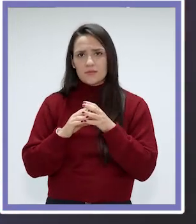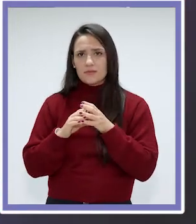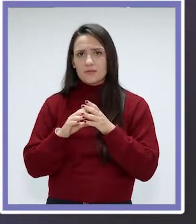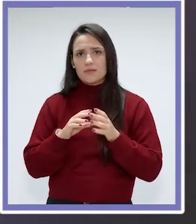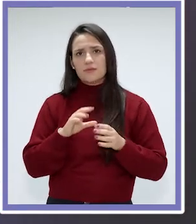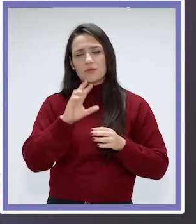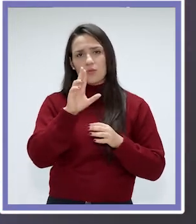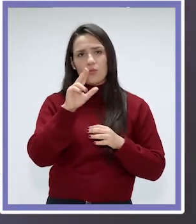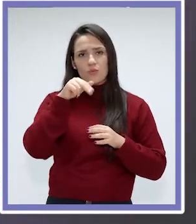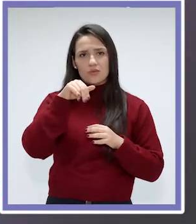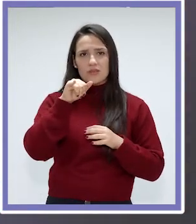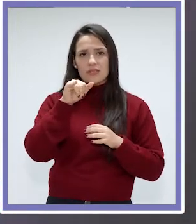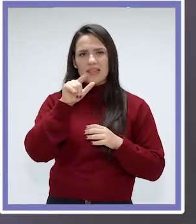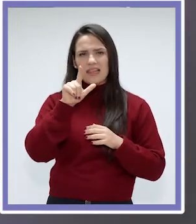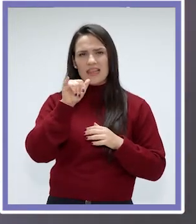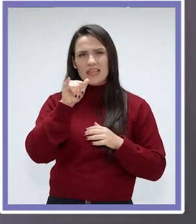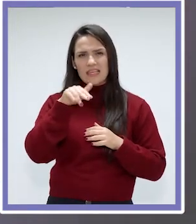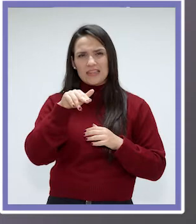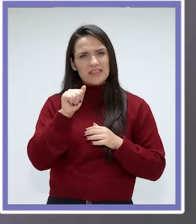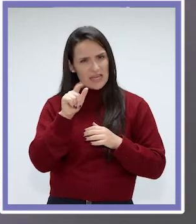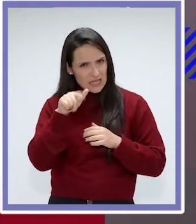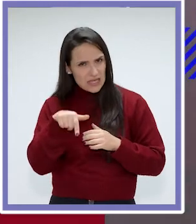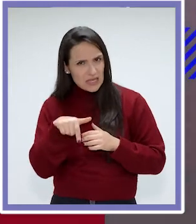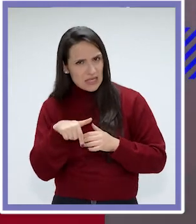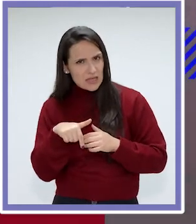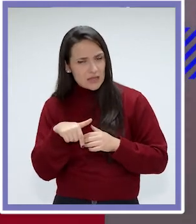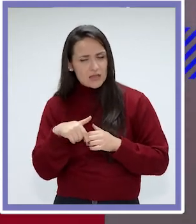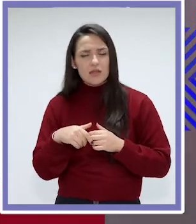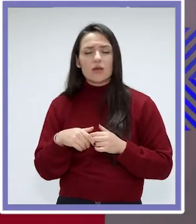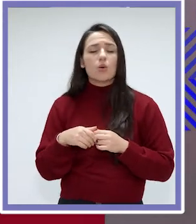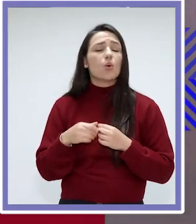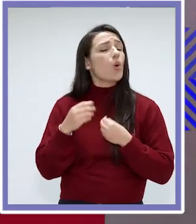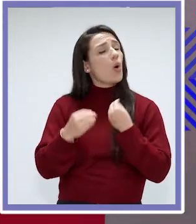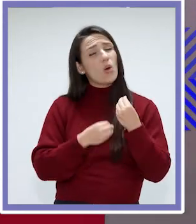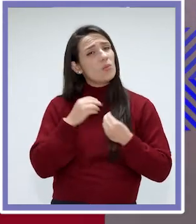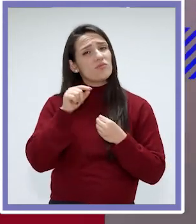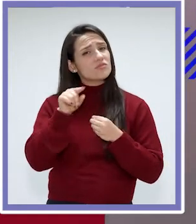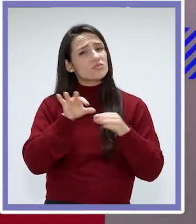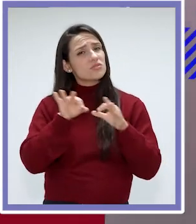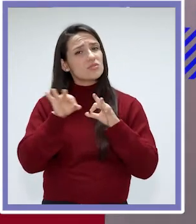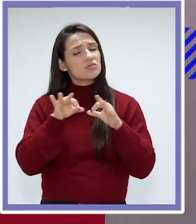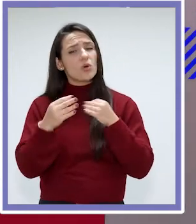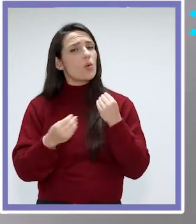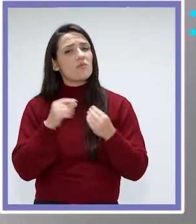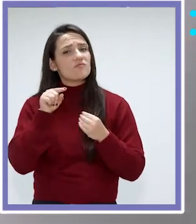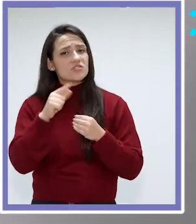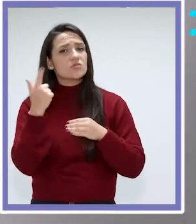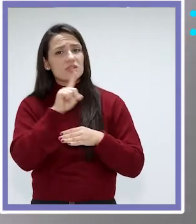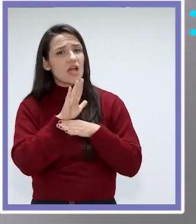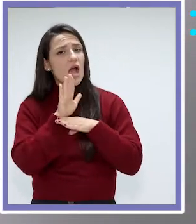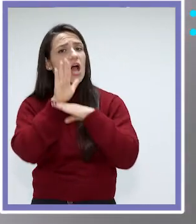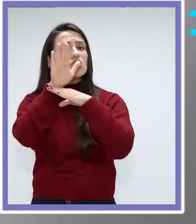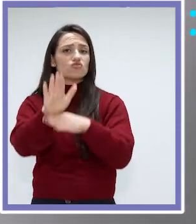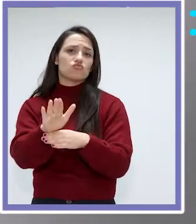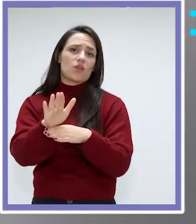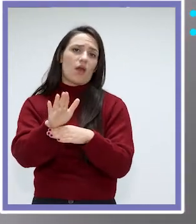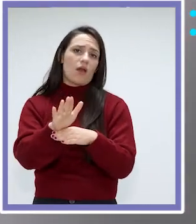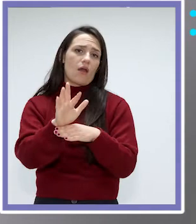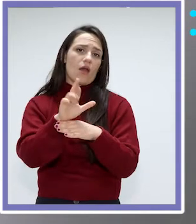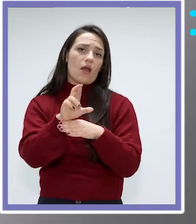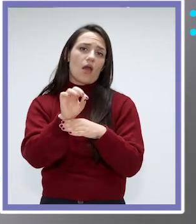se é Unirila, Unirila, né? Queria saber como foi a implantação desse grupo e como que ele se organiza hoje para colaborar